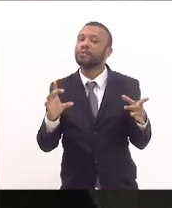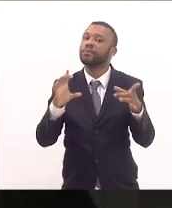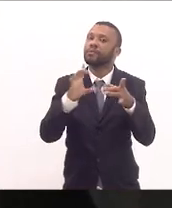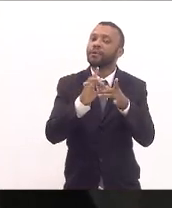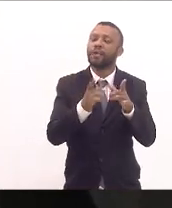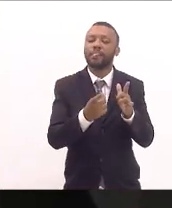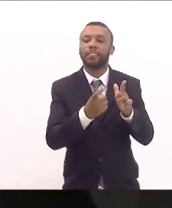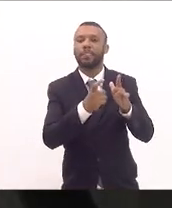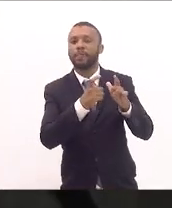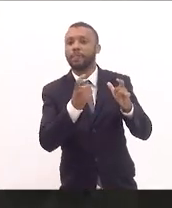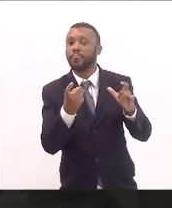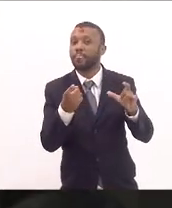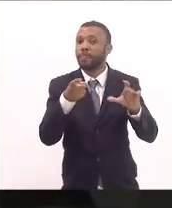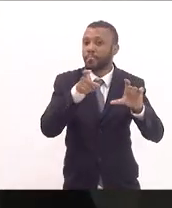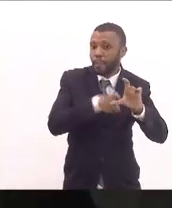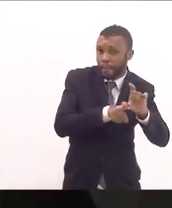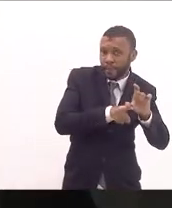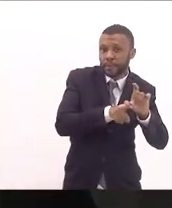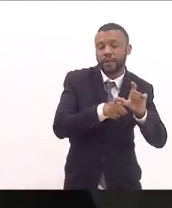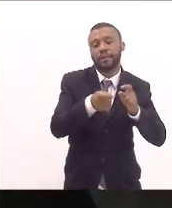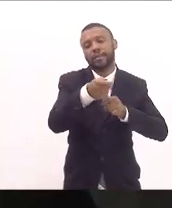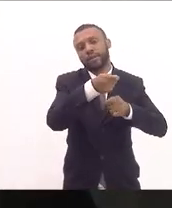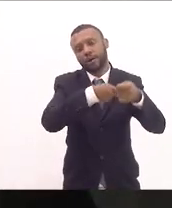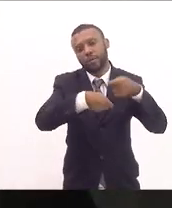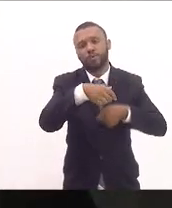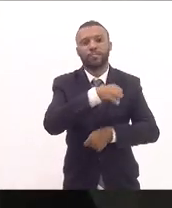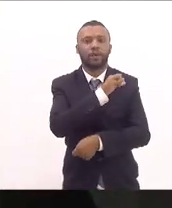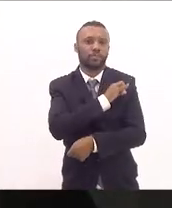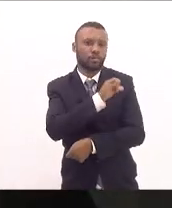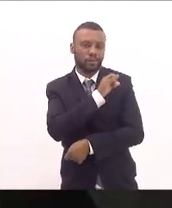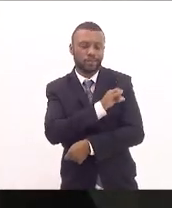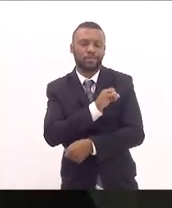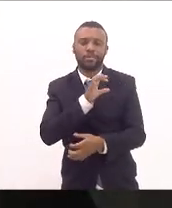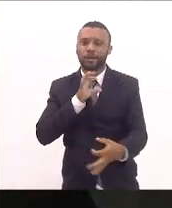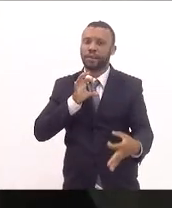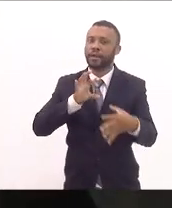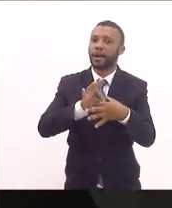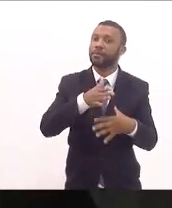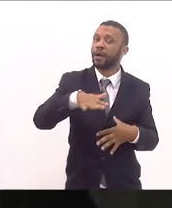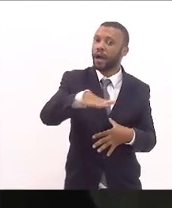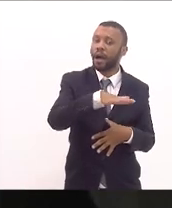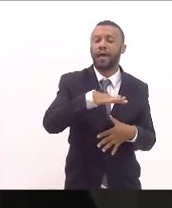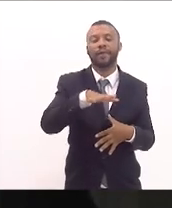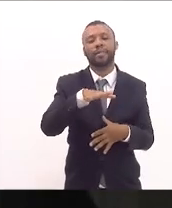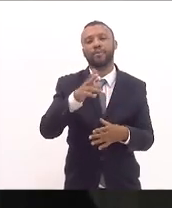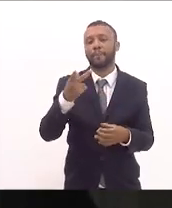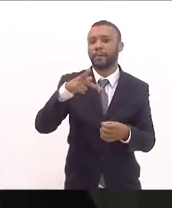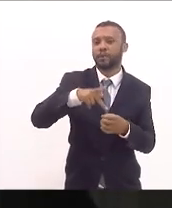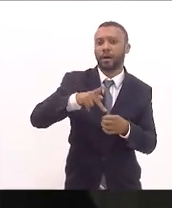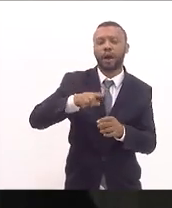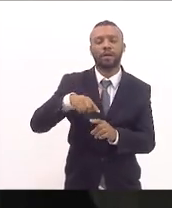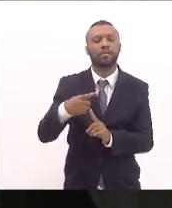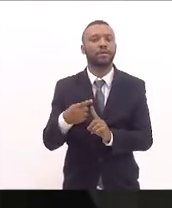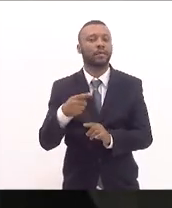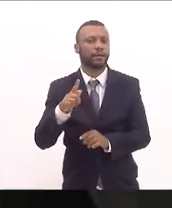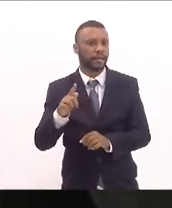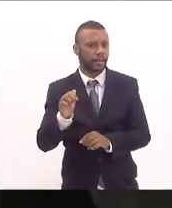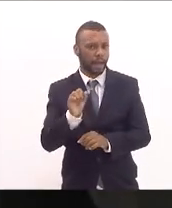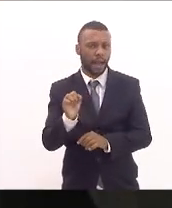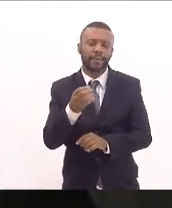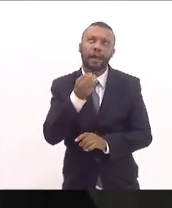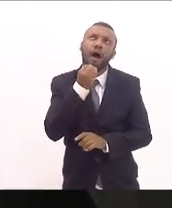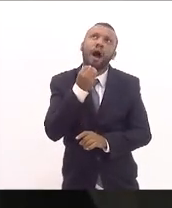mais patrolamento da de Janeiro a cadeia do petróleo e do gás Claro